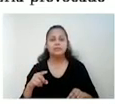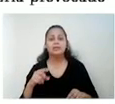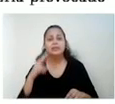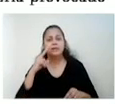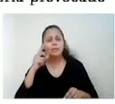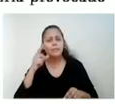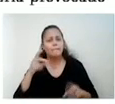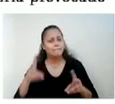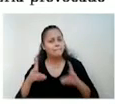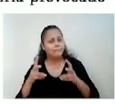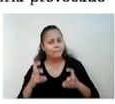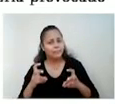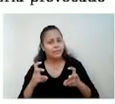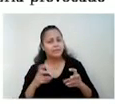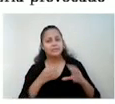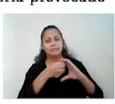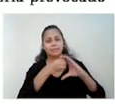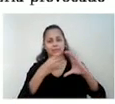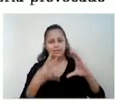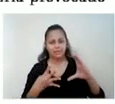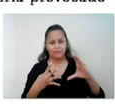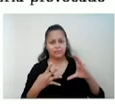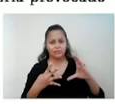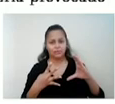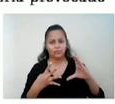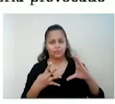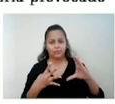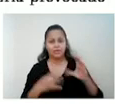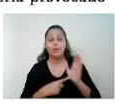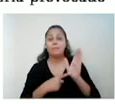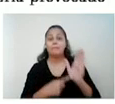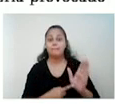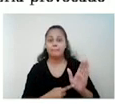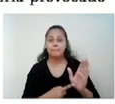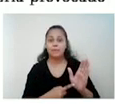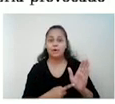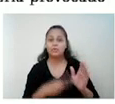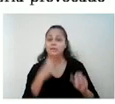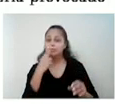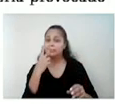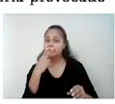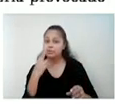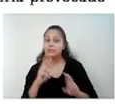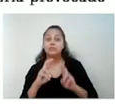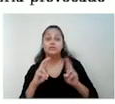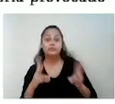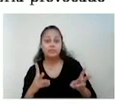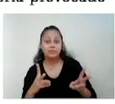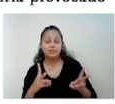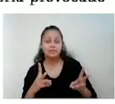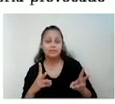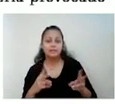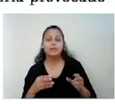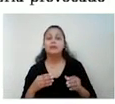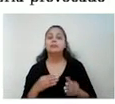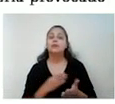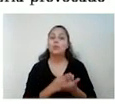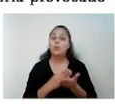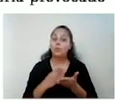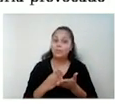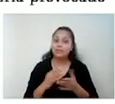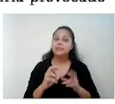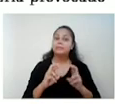estudou? Aponte semelhanças e diferenças. Pessoal, vamos começar pelas diferenças. Né?